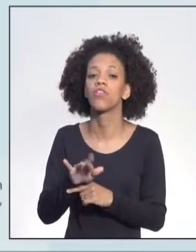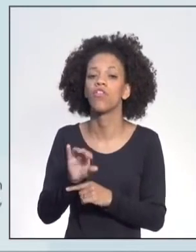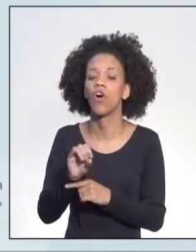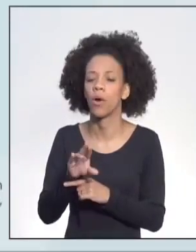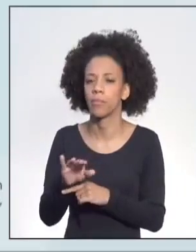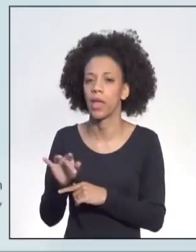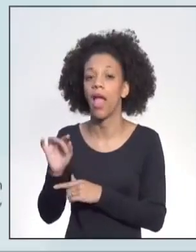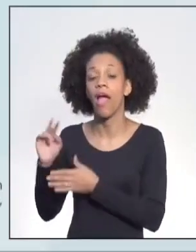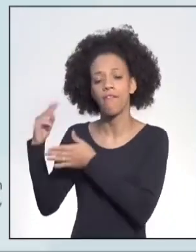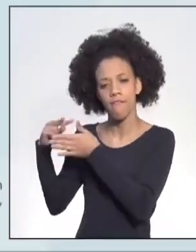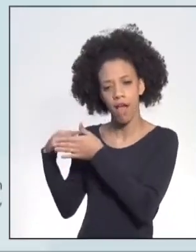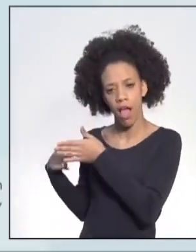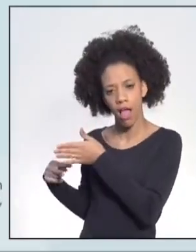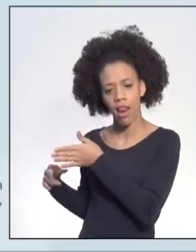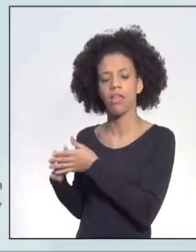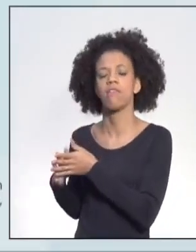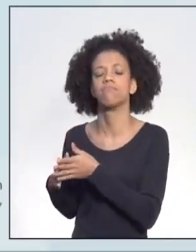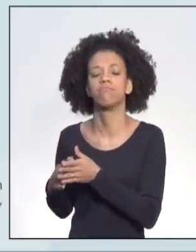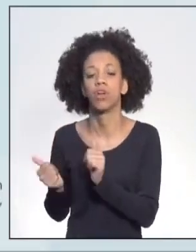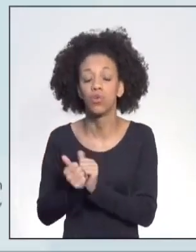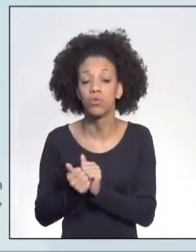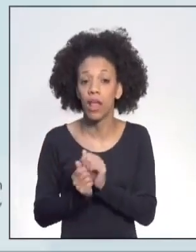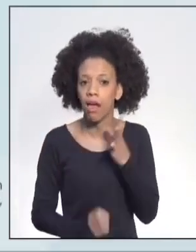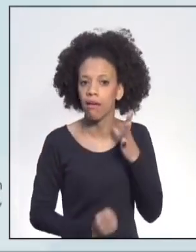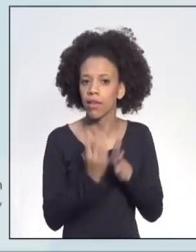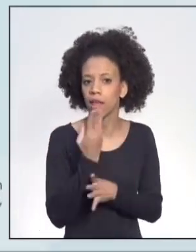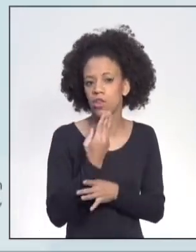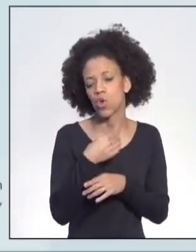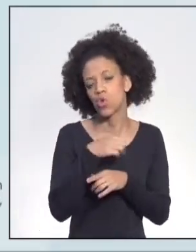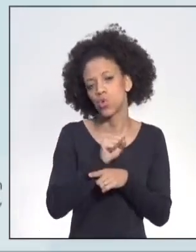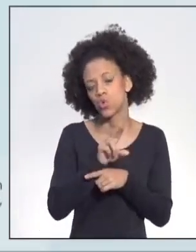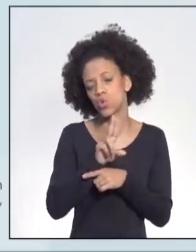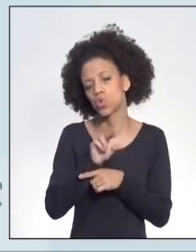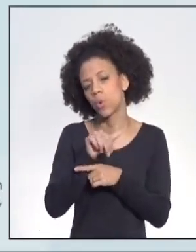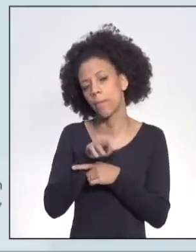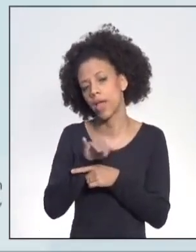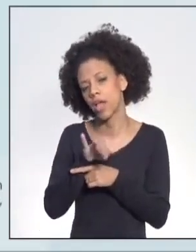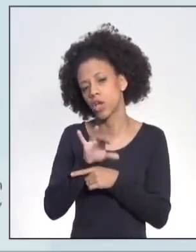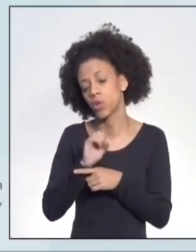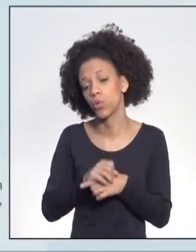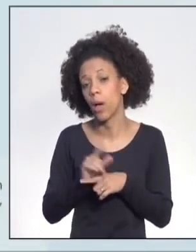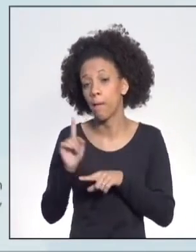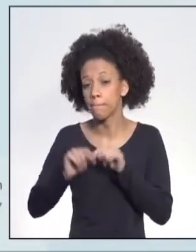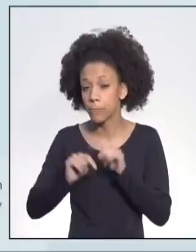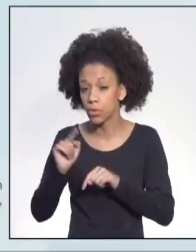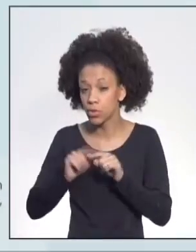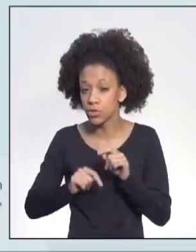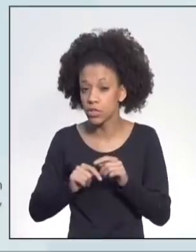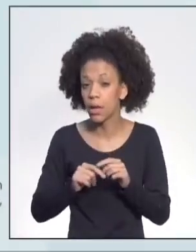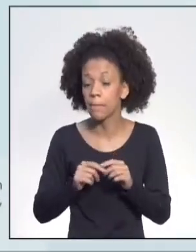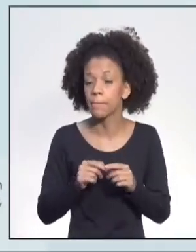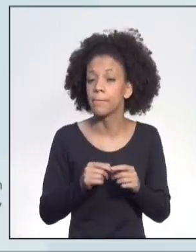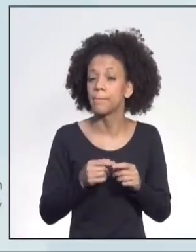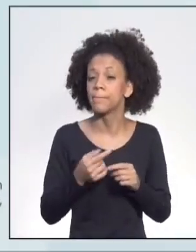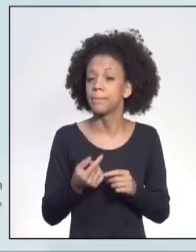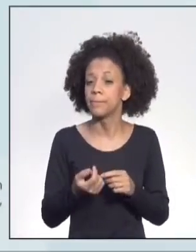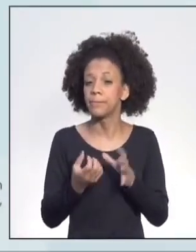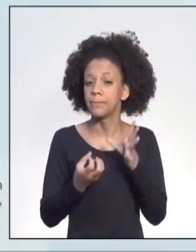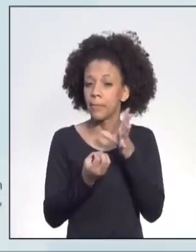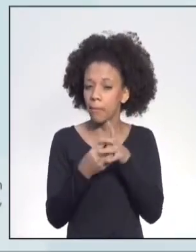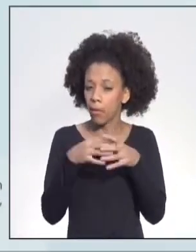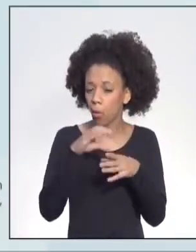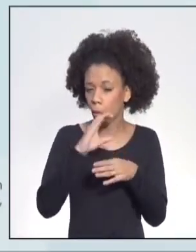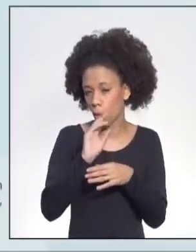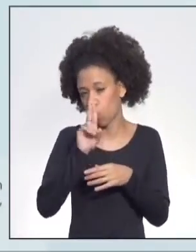está bem? Criada pelos sumérios, era produzida com auxílio de instrumentos em forma de cunha. A escrita